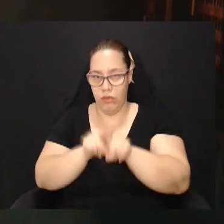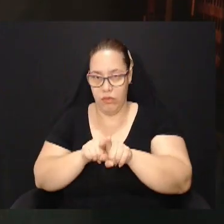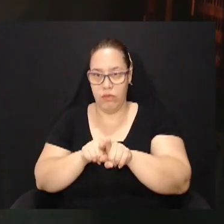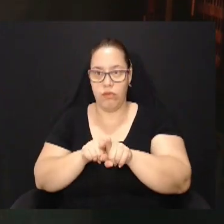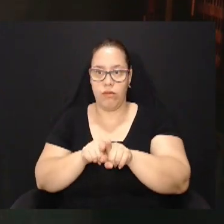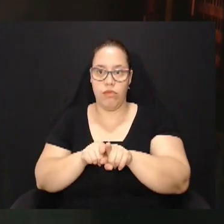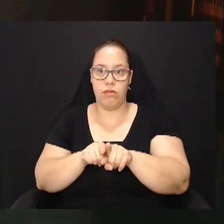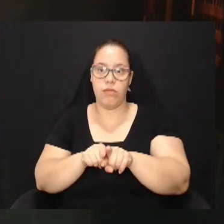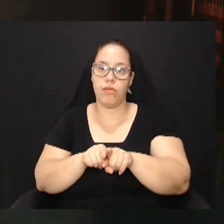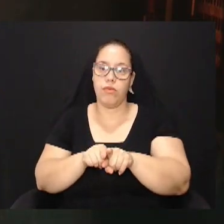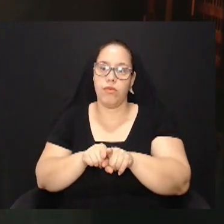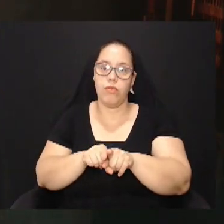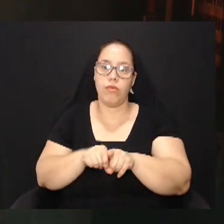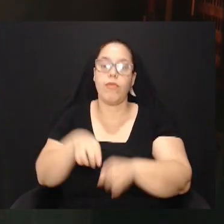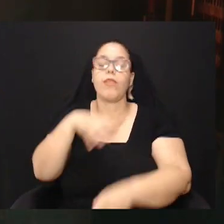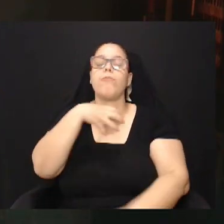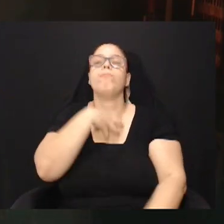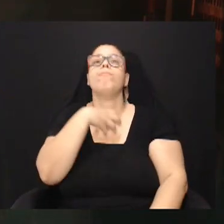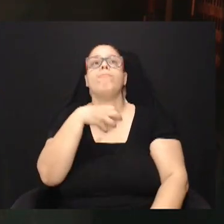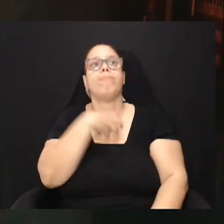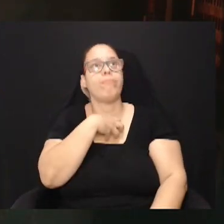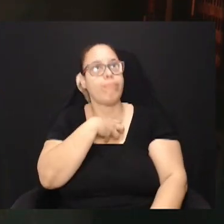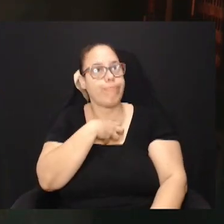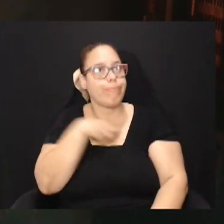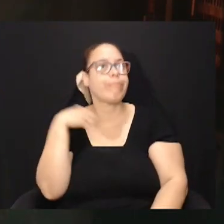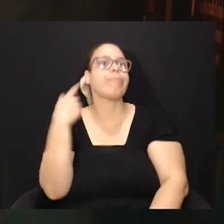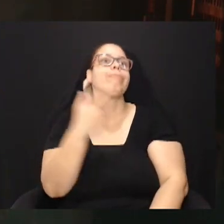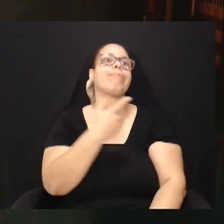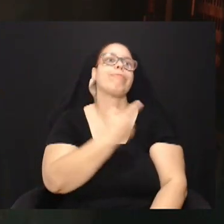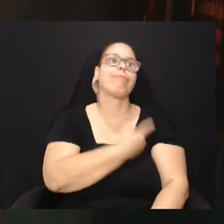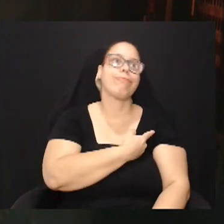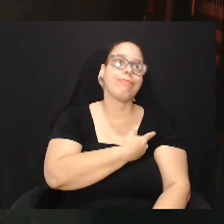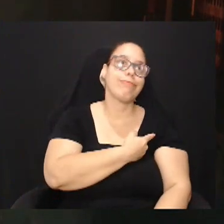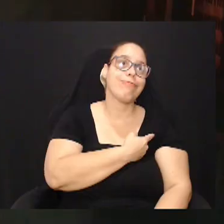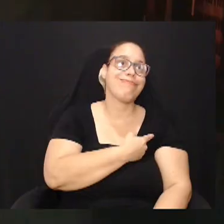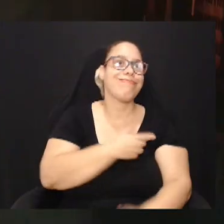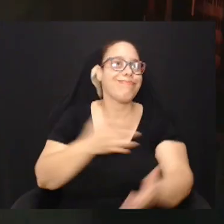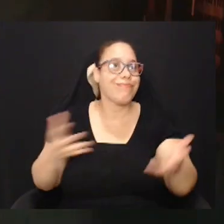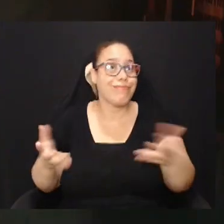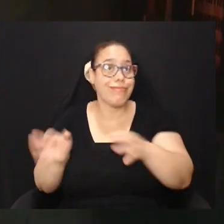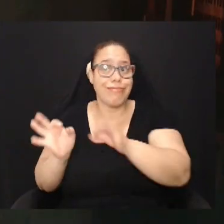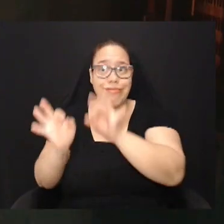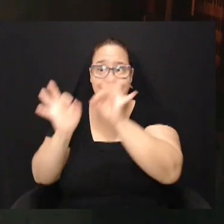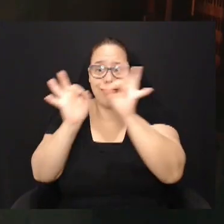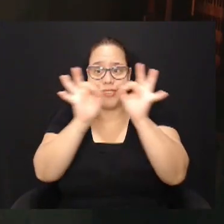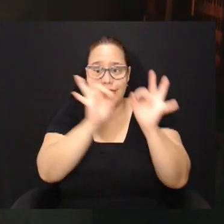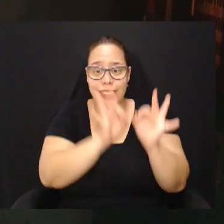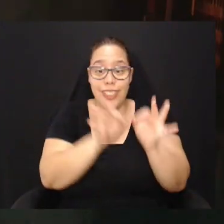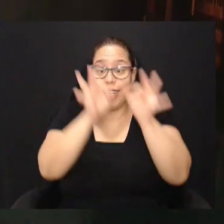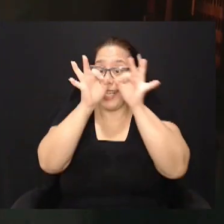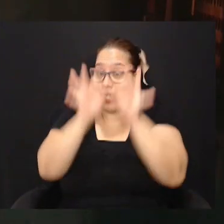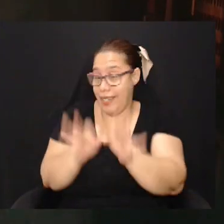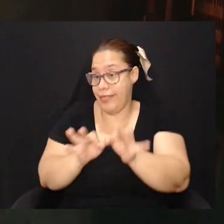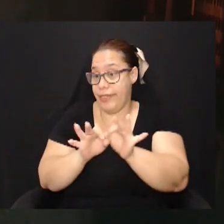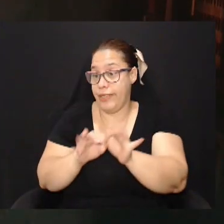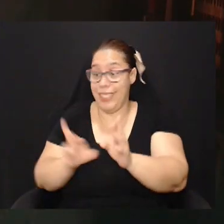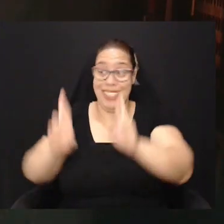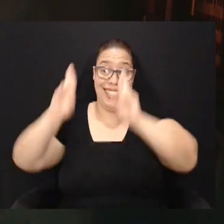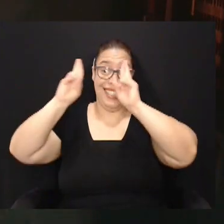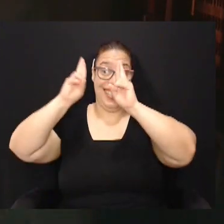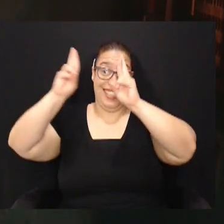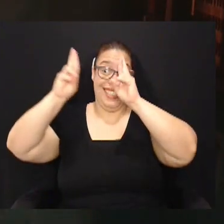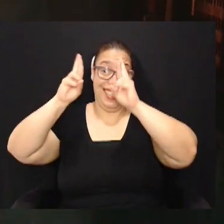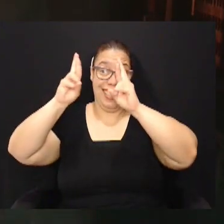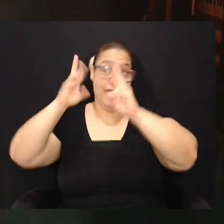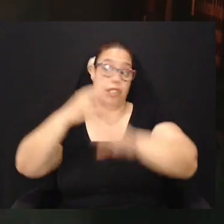o sentimento, com as nossas emoções, porque nós assistimos o filme, a gente quer que aquilo dê certo, e a gente fica torcendo, mesmo sem conhecer